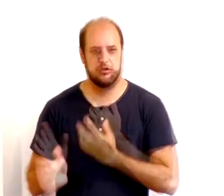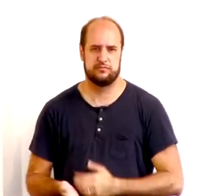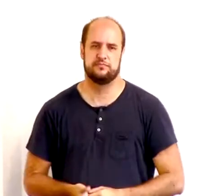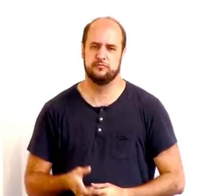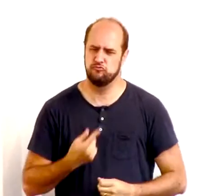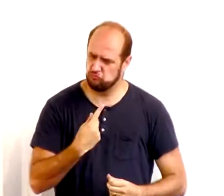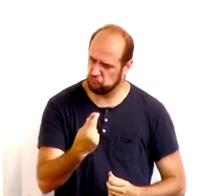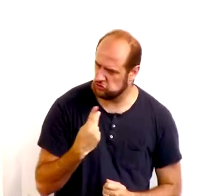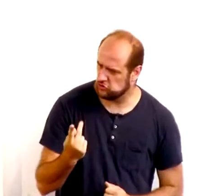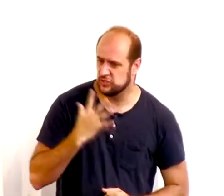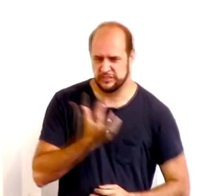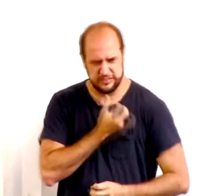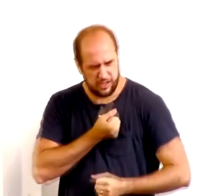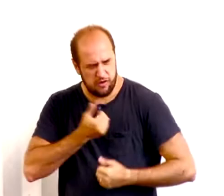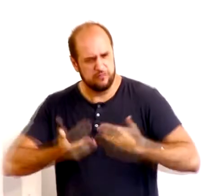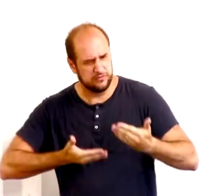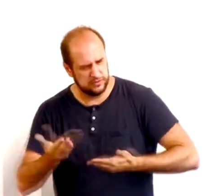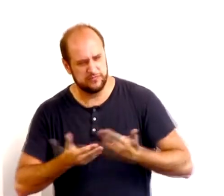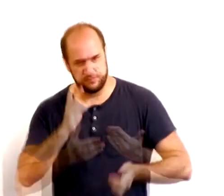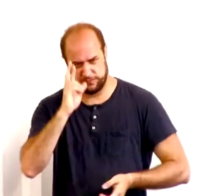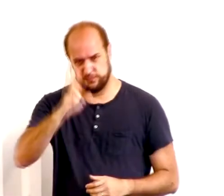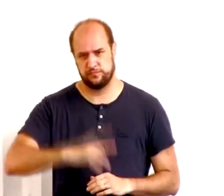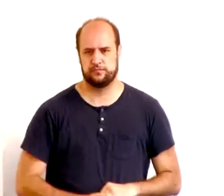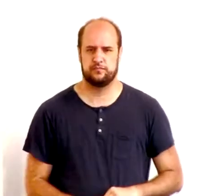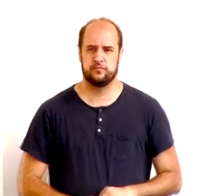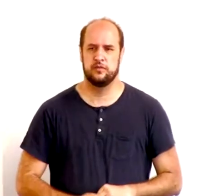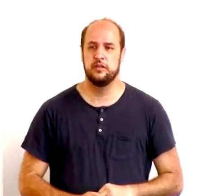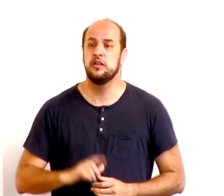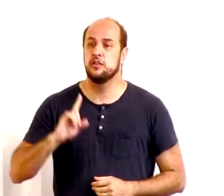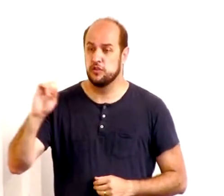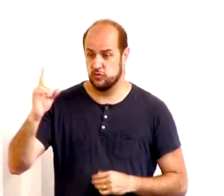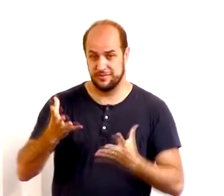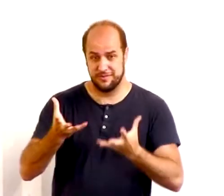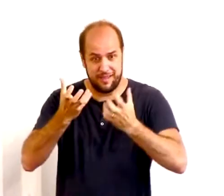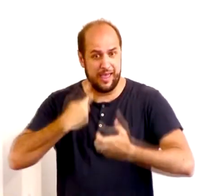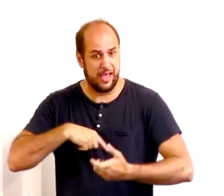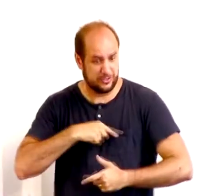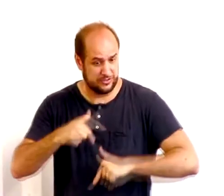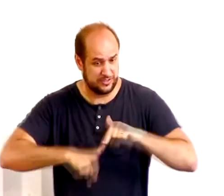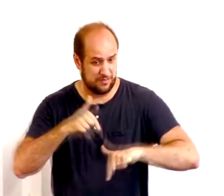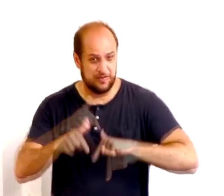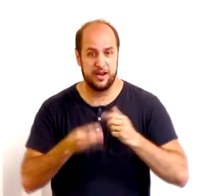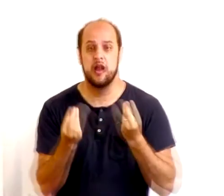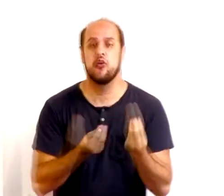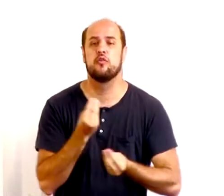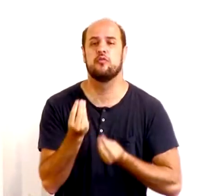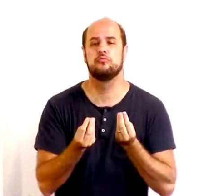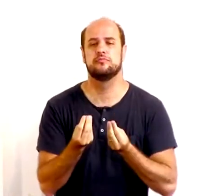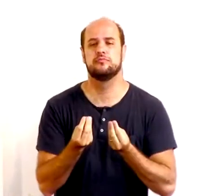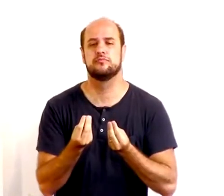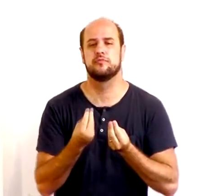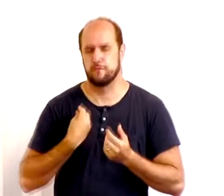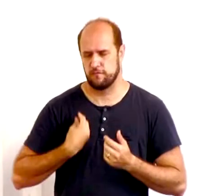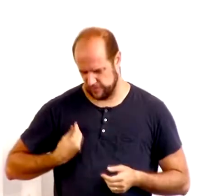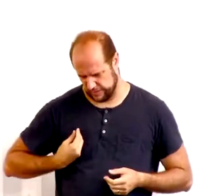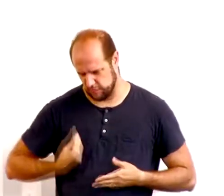fomos salvos para servir, e o serviço que Deus requer de nós a partir desse texto é abrir a boca e falar,